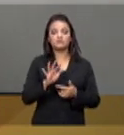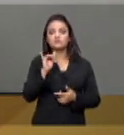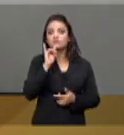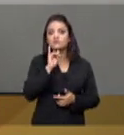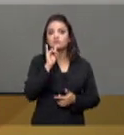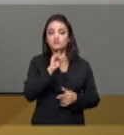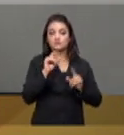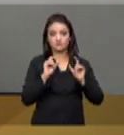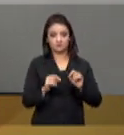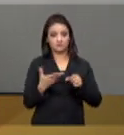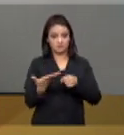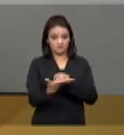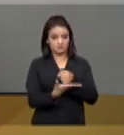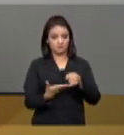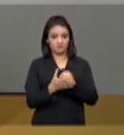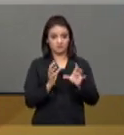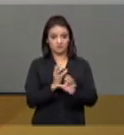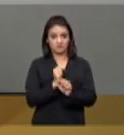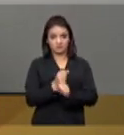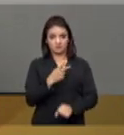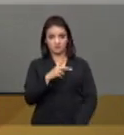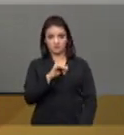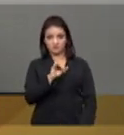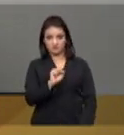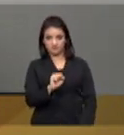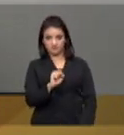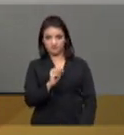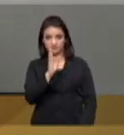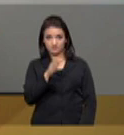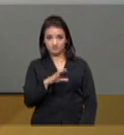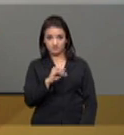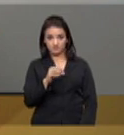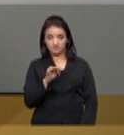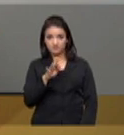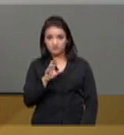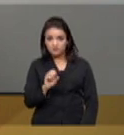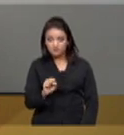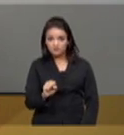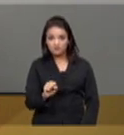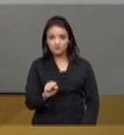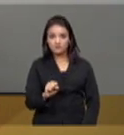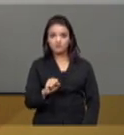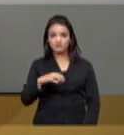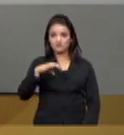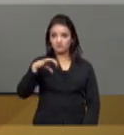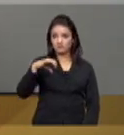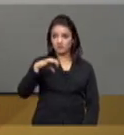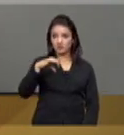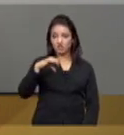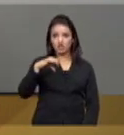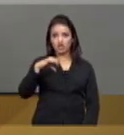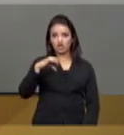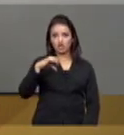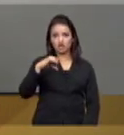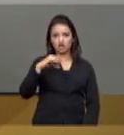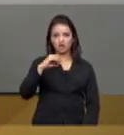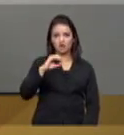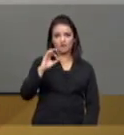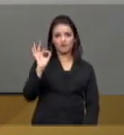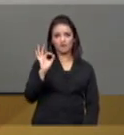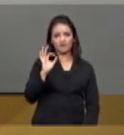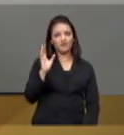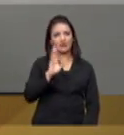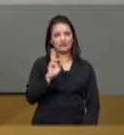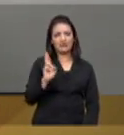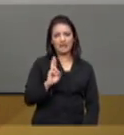base de cálculo da PIS-COFINS seria de R$ 90,00 em relação ao industriário, que tenha vendido a mercadoria por 100, excluindo-se o valor de